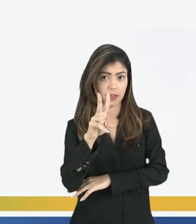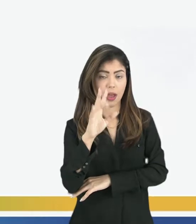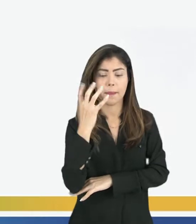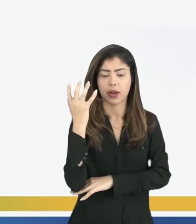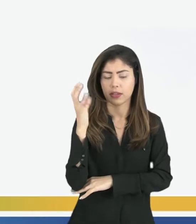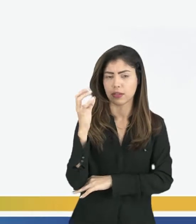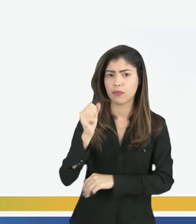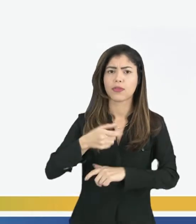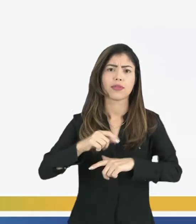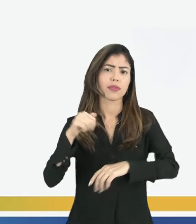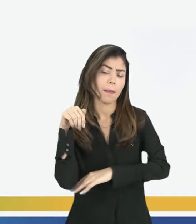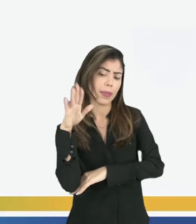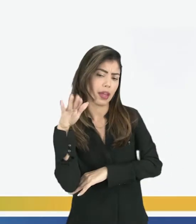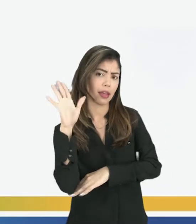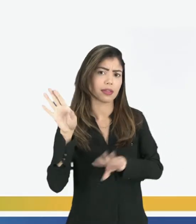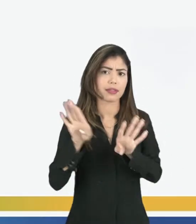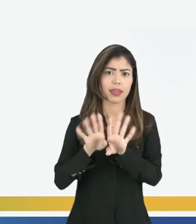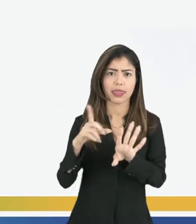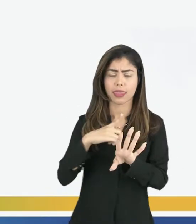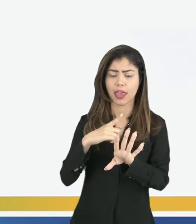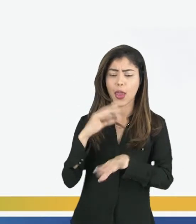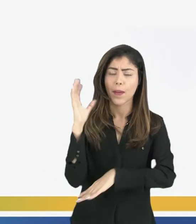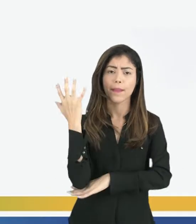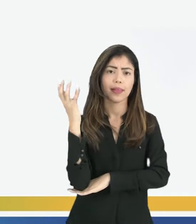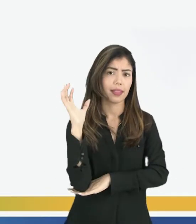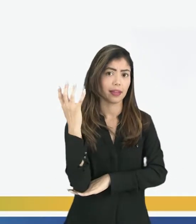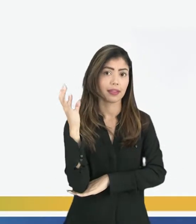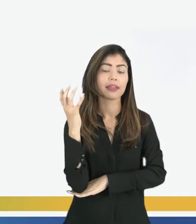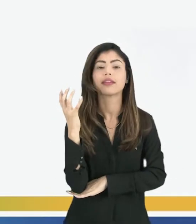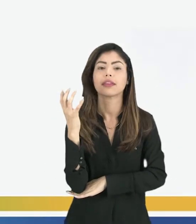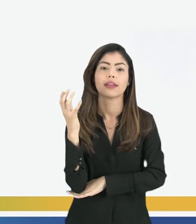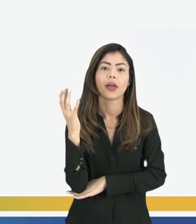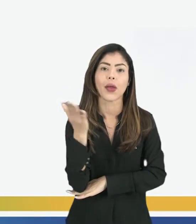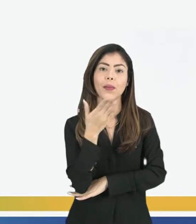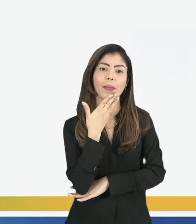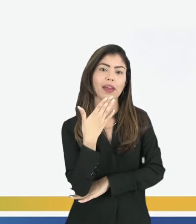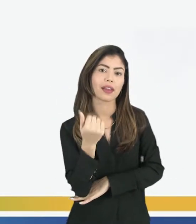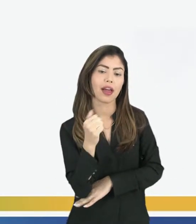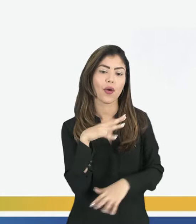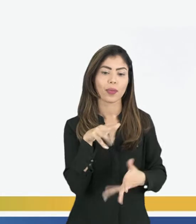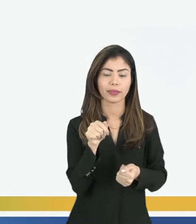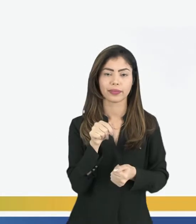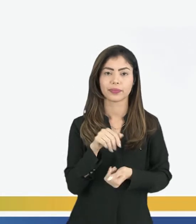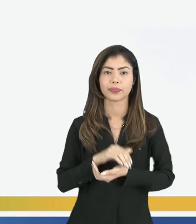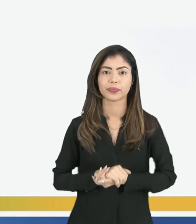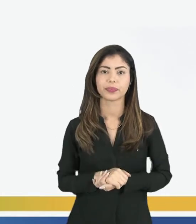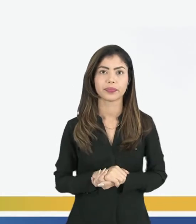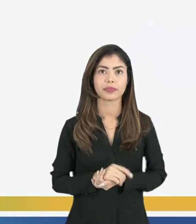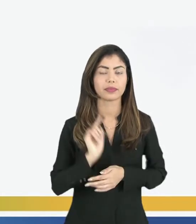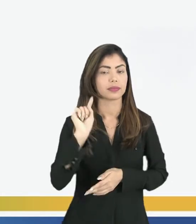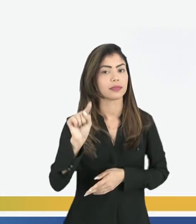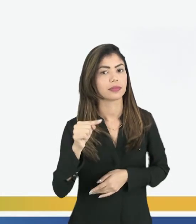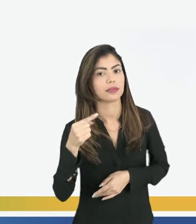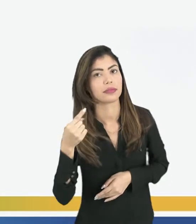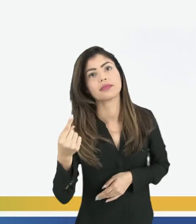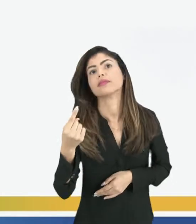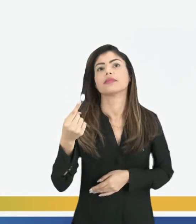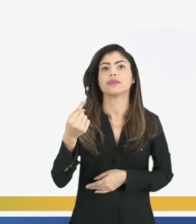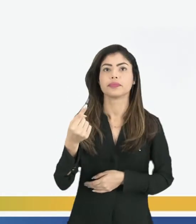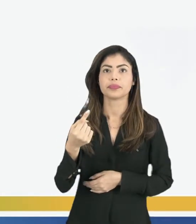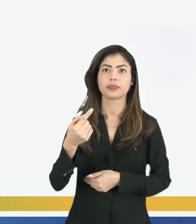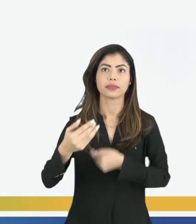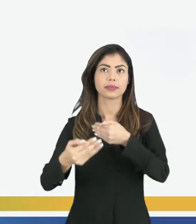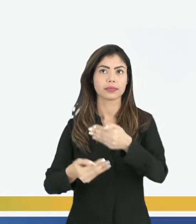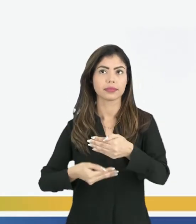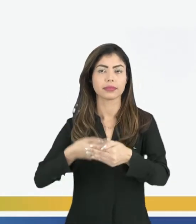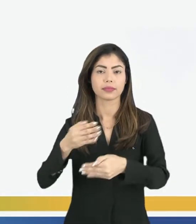quanto mais as pessoas cultivarem plantas, melhor vai ser o mundo. Além do